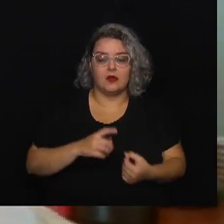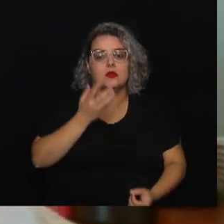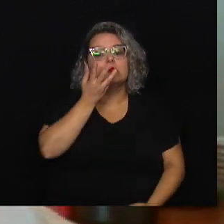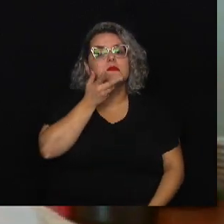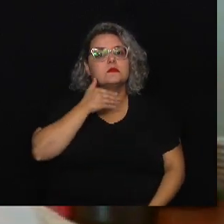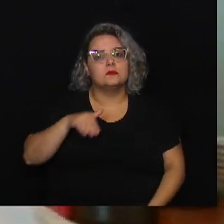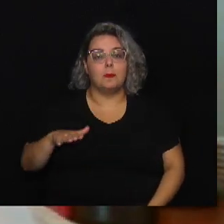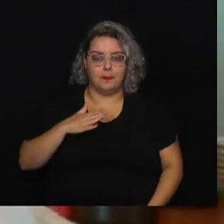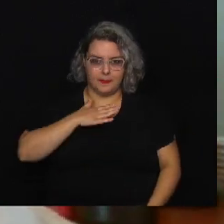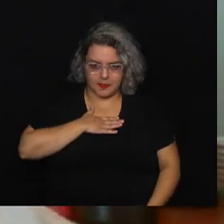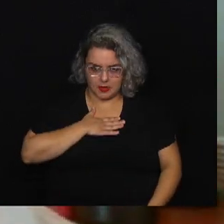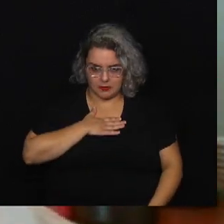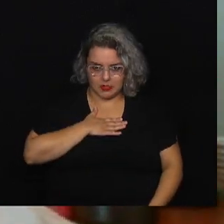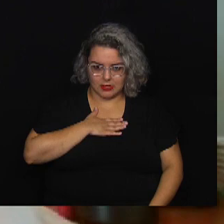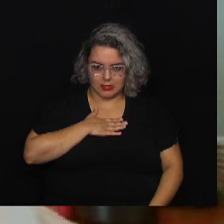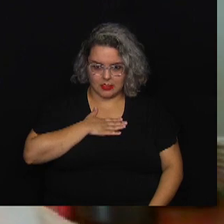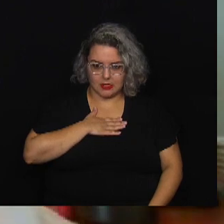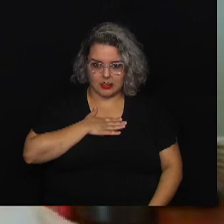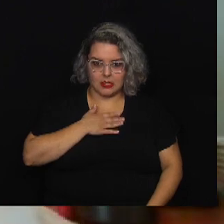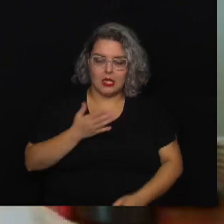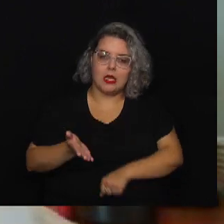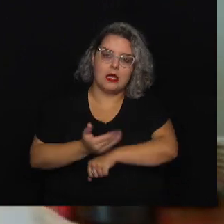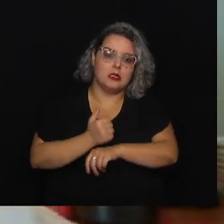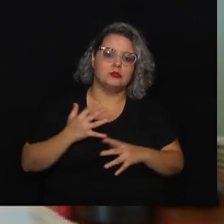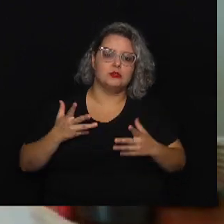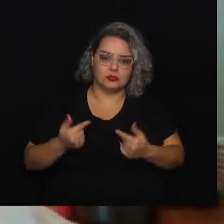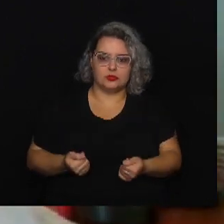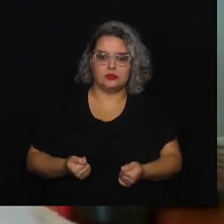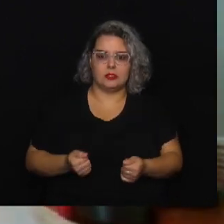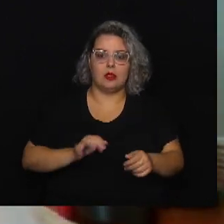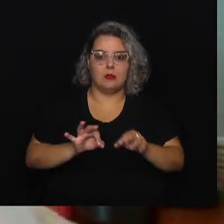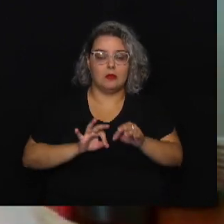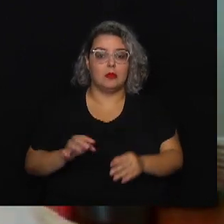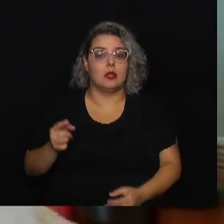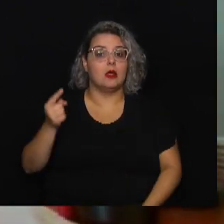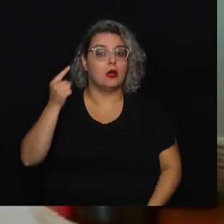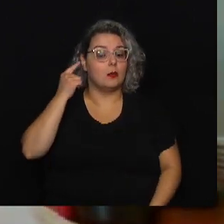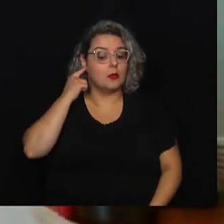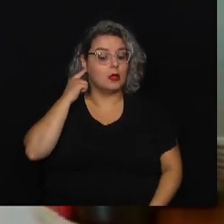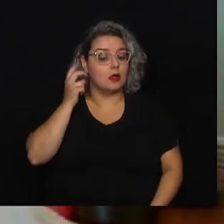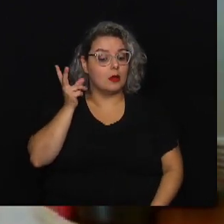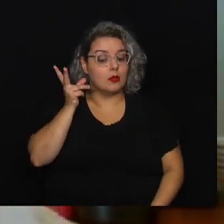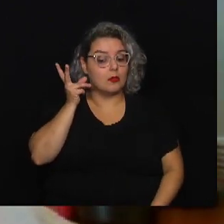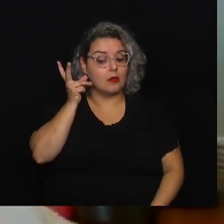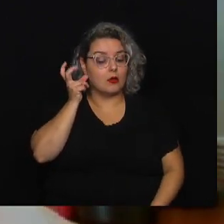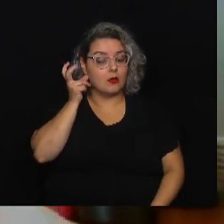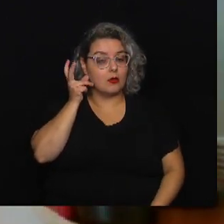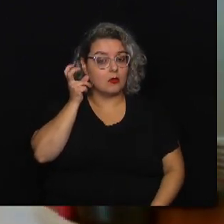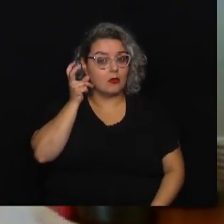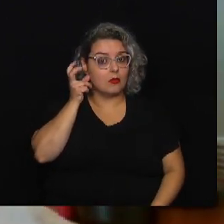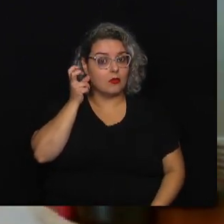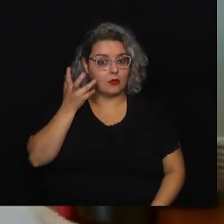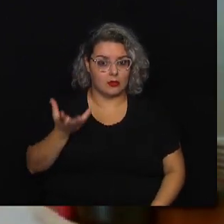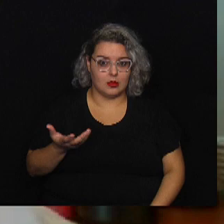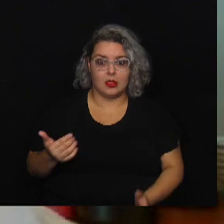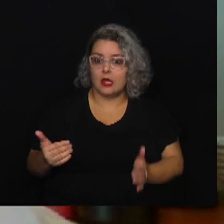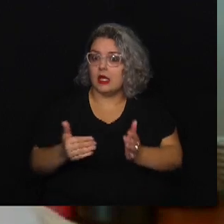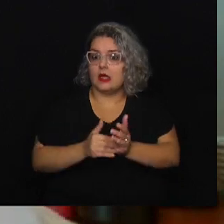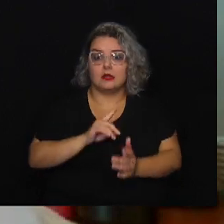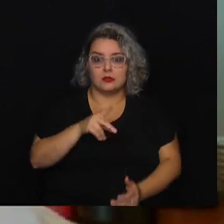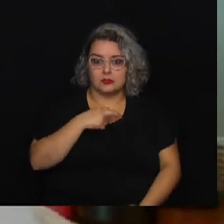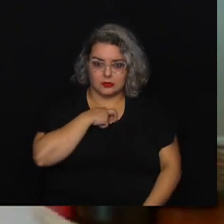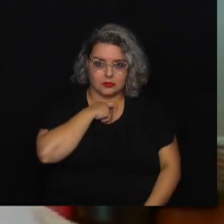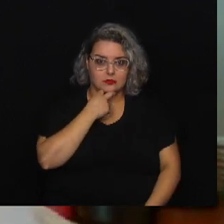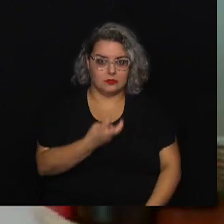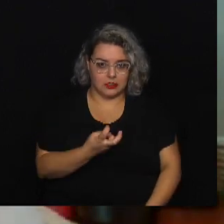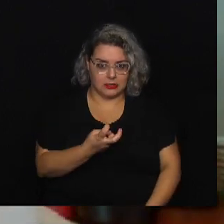para mim, é antes de tudo preparar os ouvidos. Né? A gente vai ter que escutar, mesmo aqueles que não falam, eles